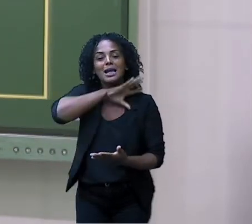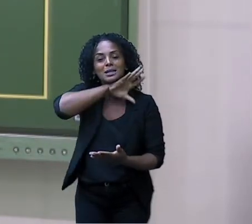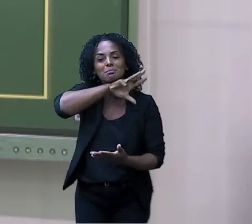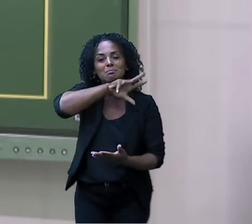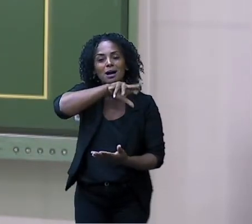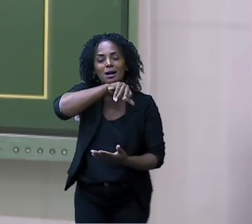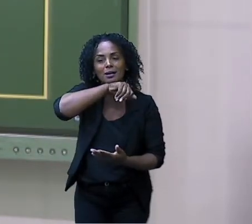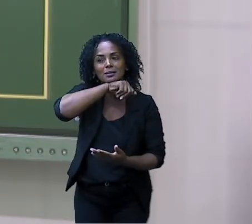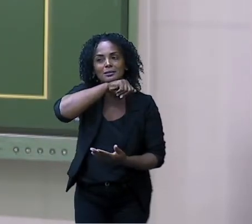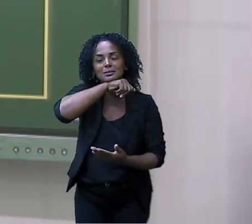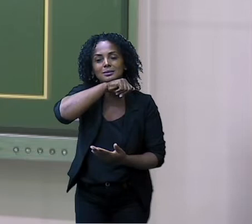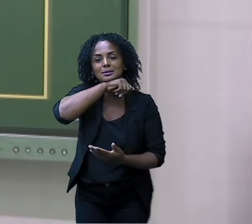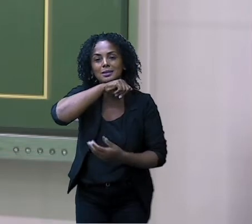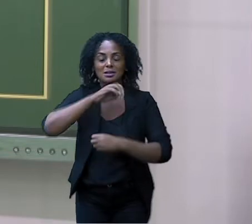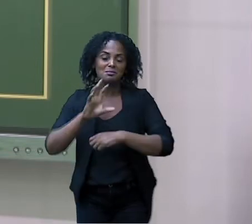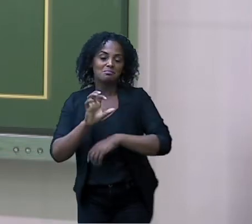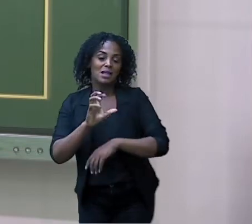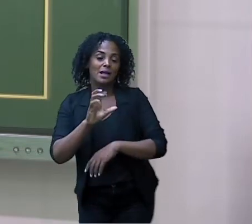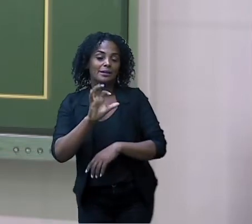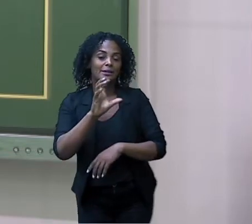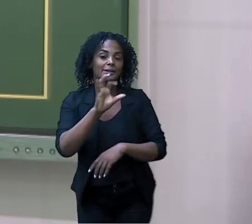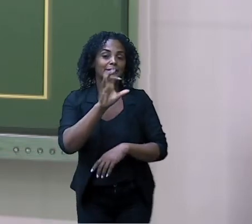Aranha, teia. Vamos lá.